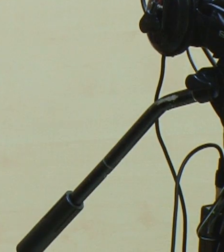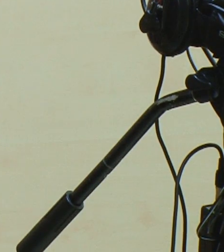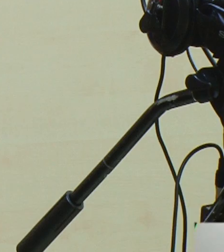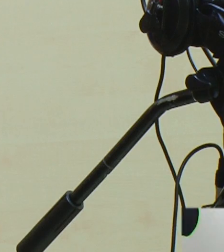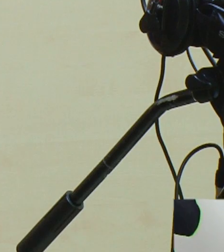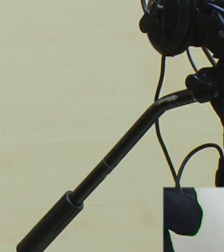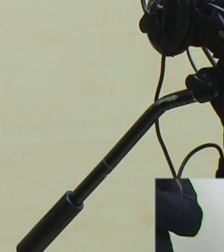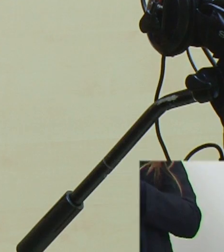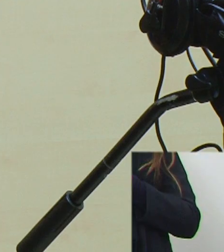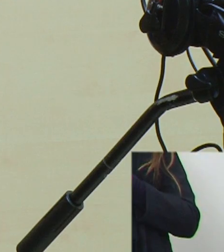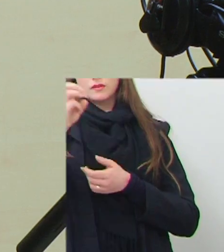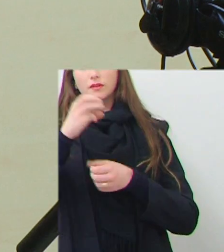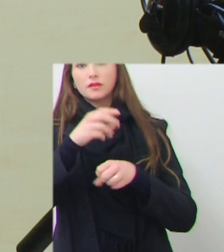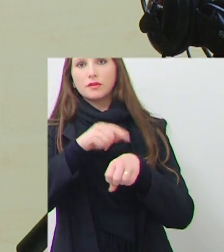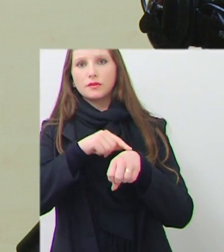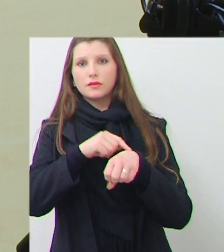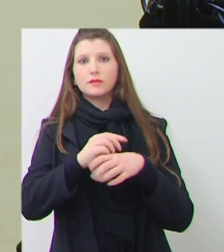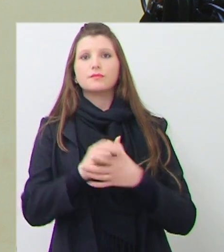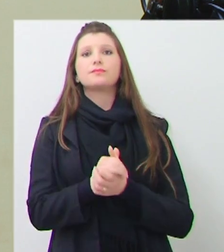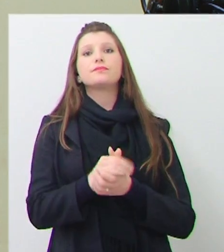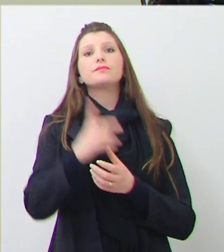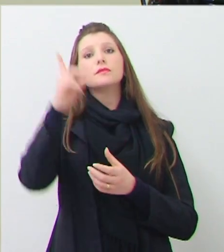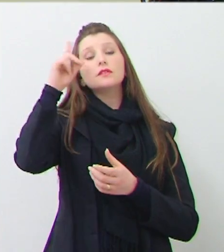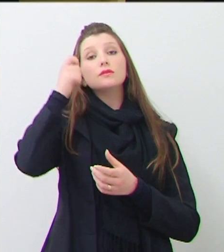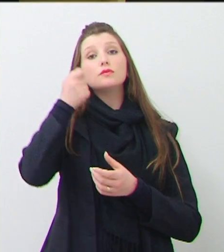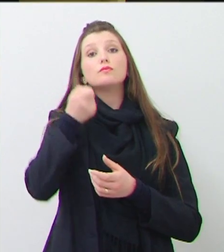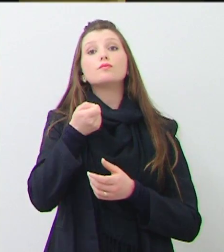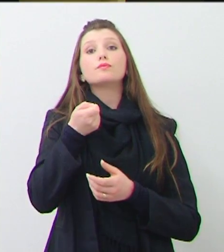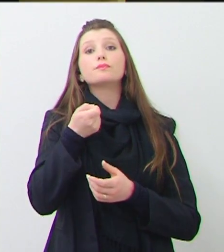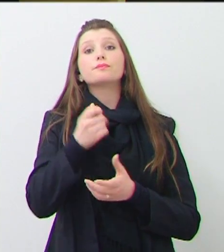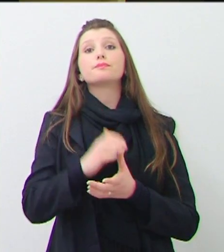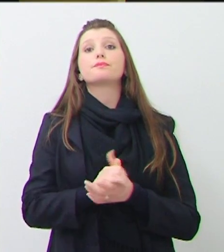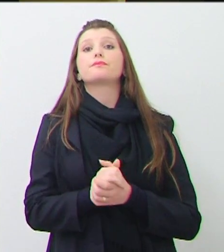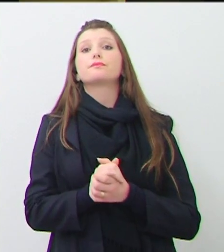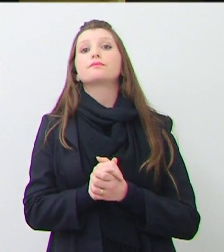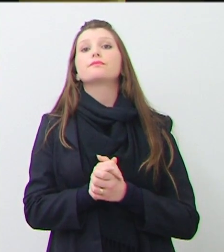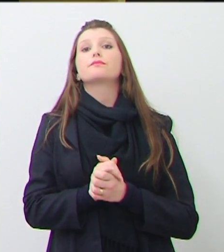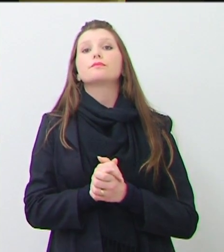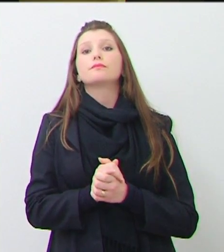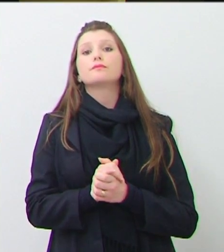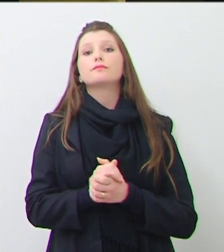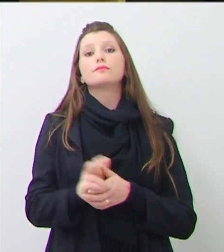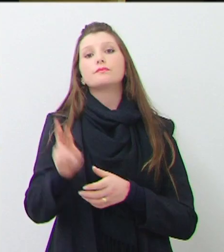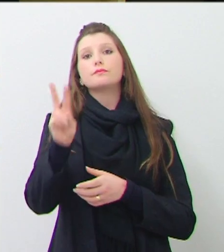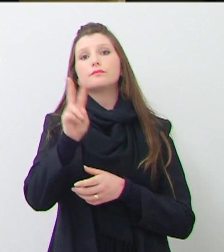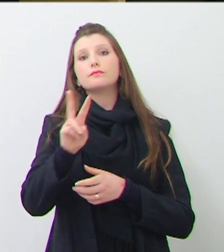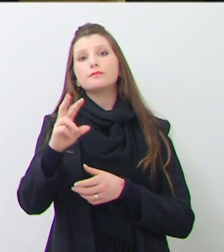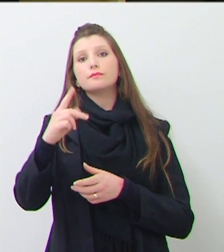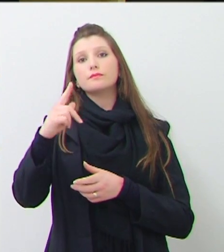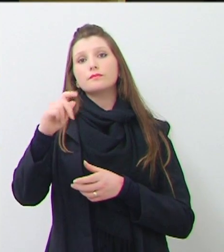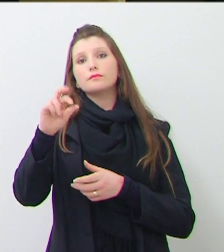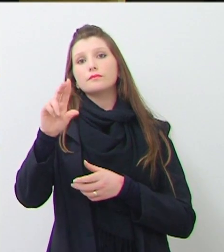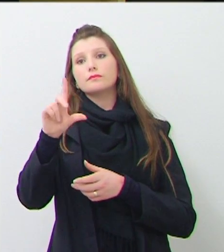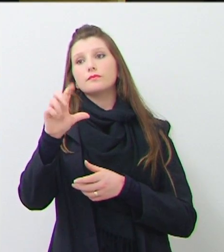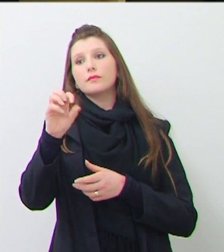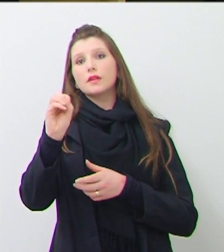horas. Questão de ordem, senhor presidente. Questão de ordem cedida ao vereador Paulo Ferrarese.